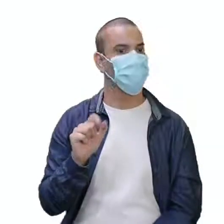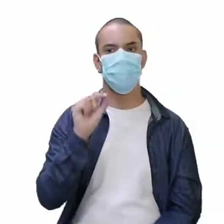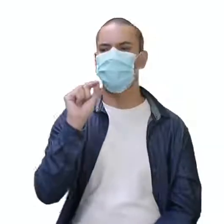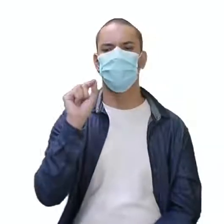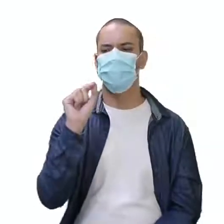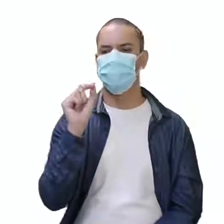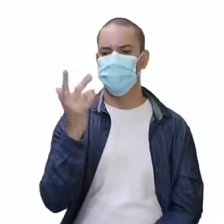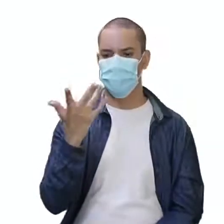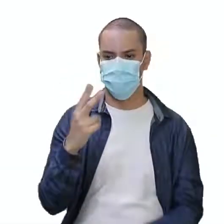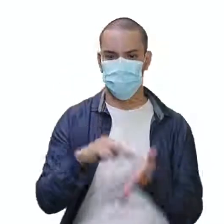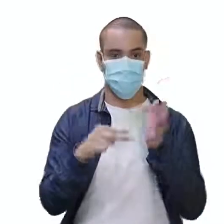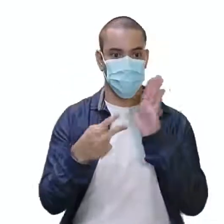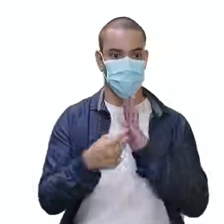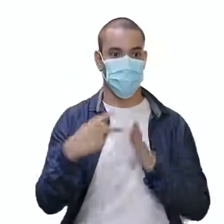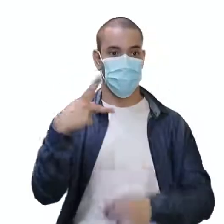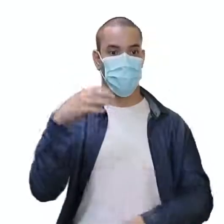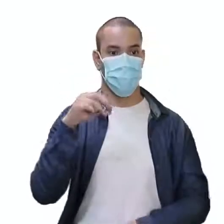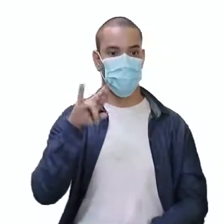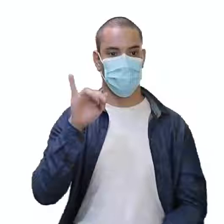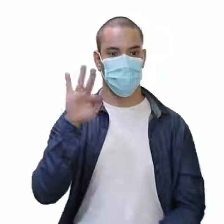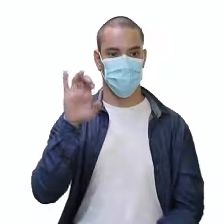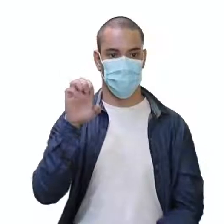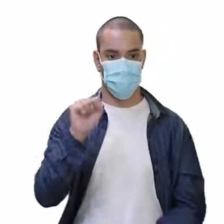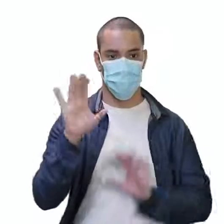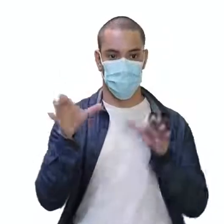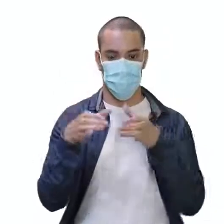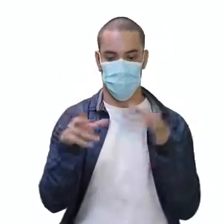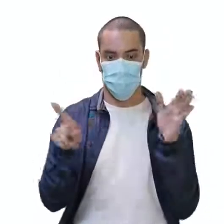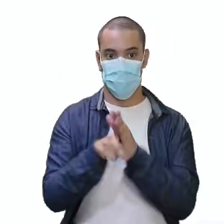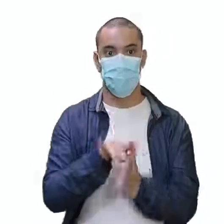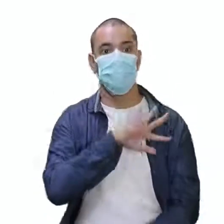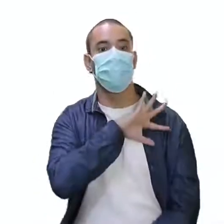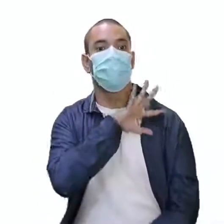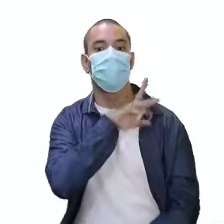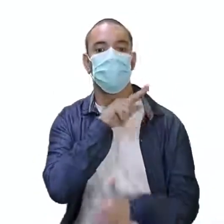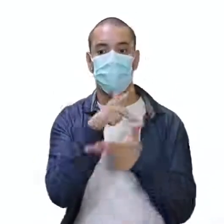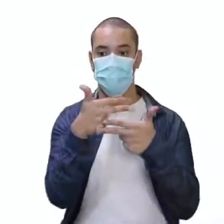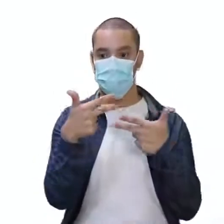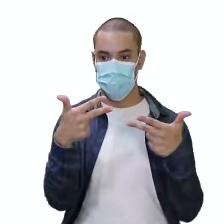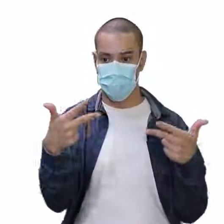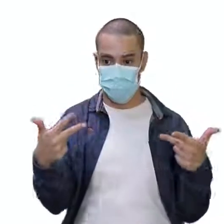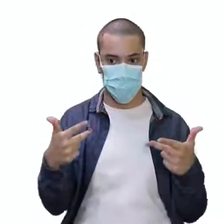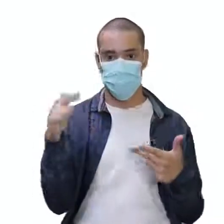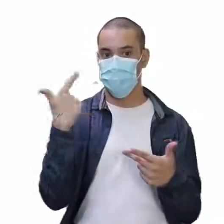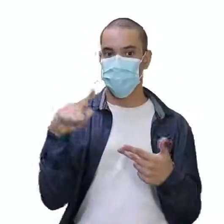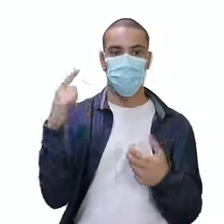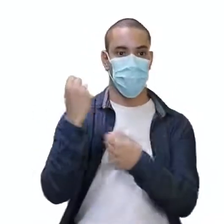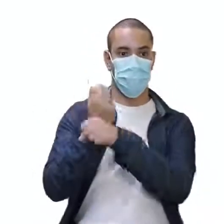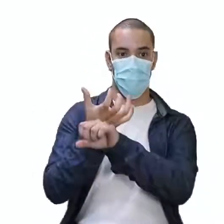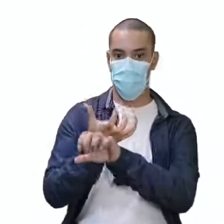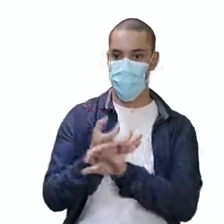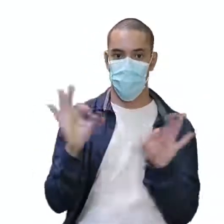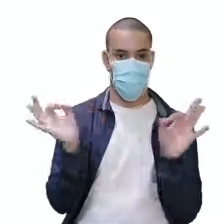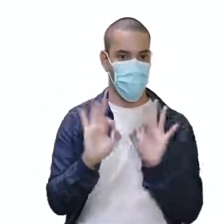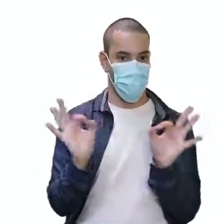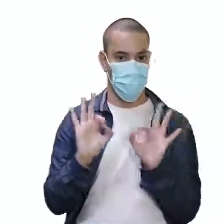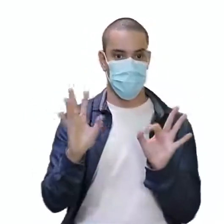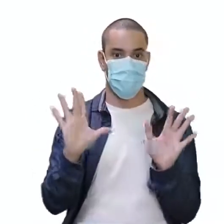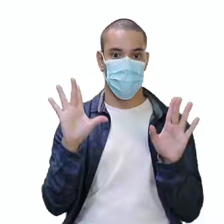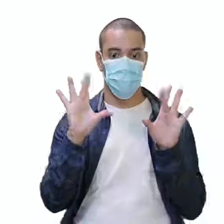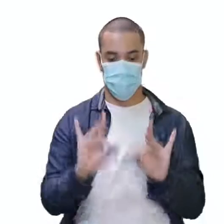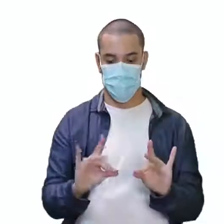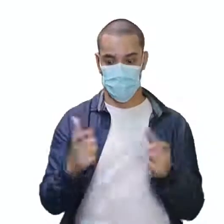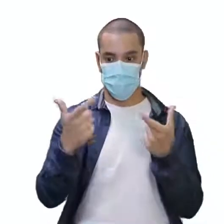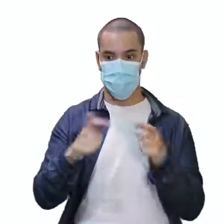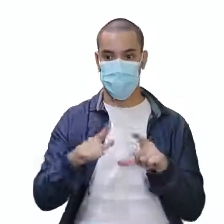Olha lá. Então, os poríferos são um grupo de animais, de organismos invertebrados, que vivem fixos lá